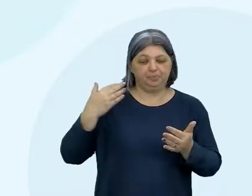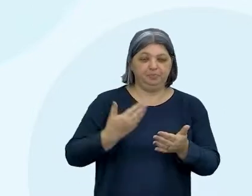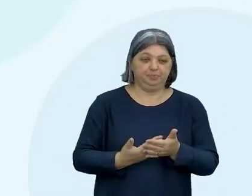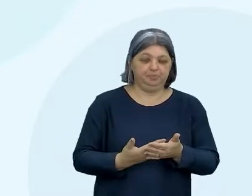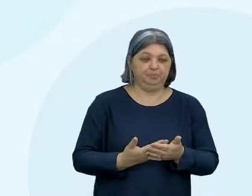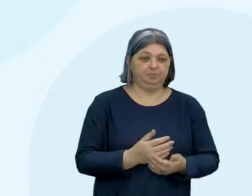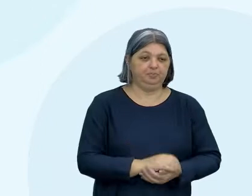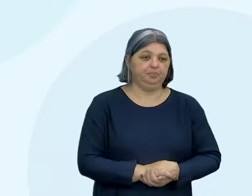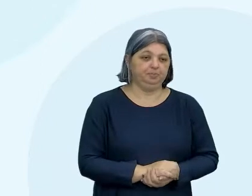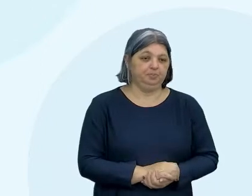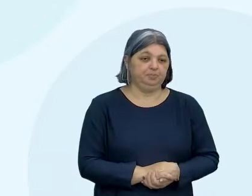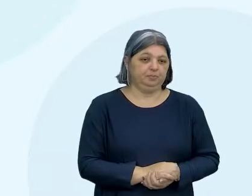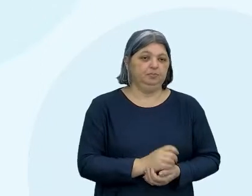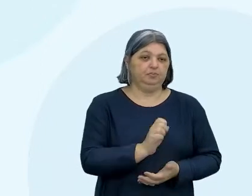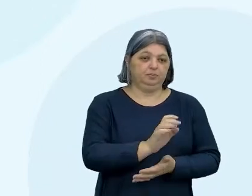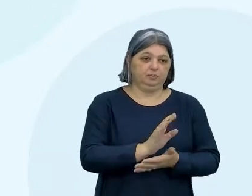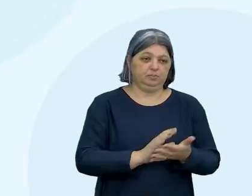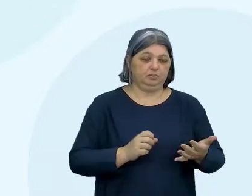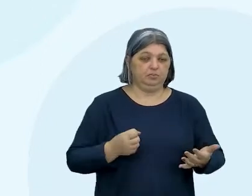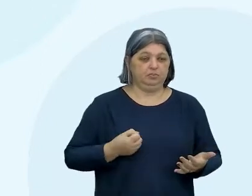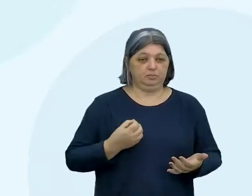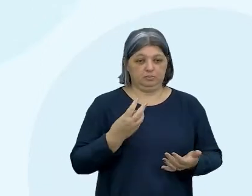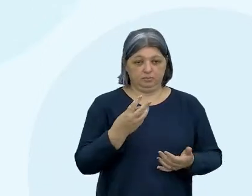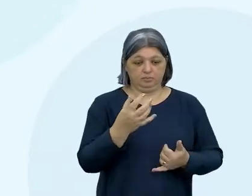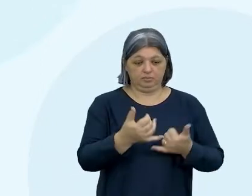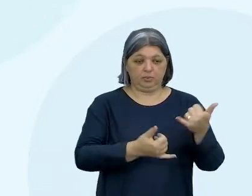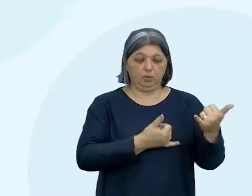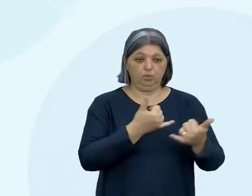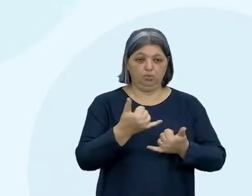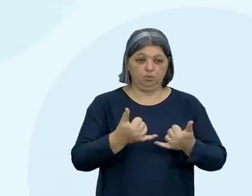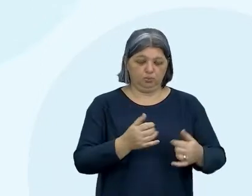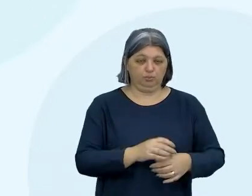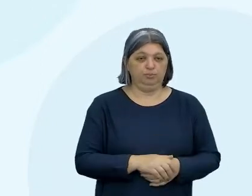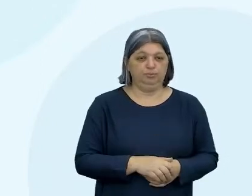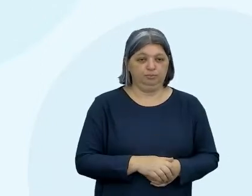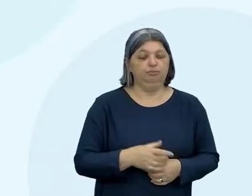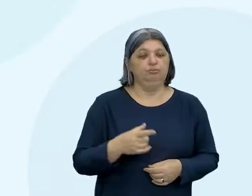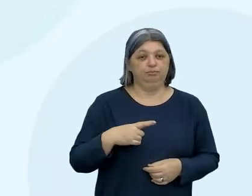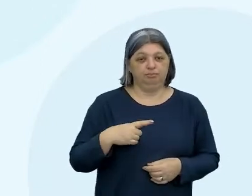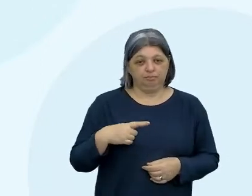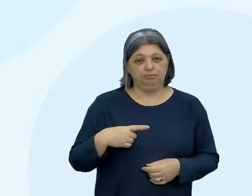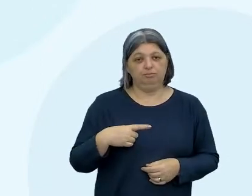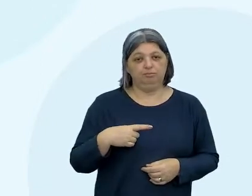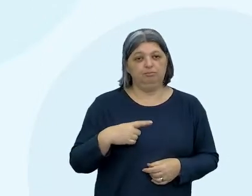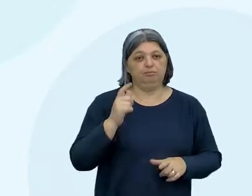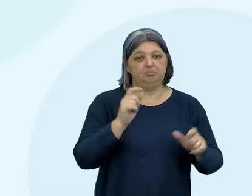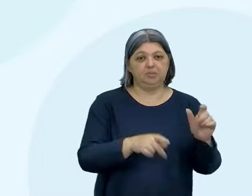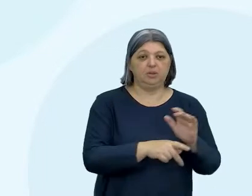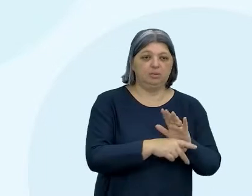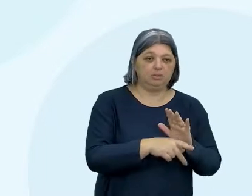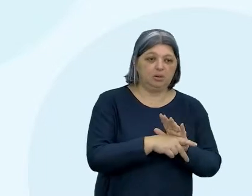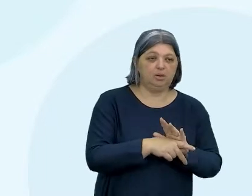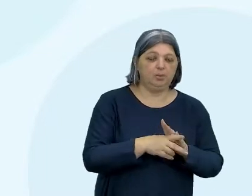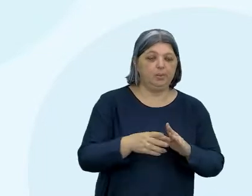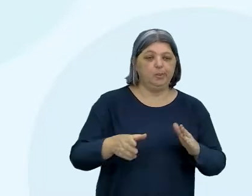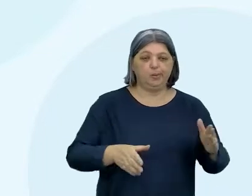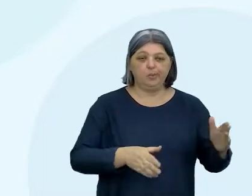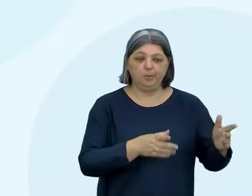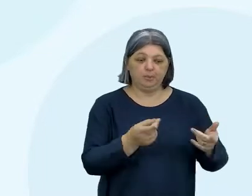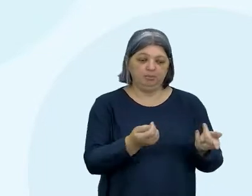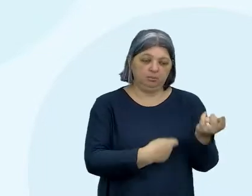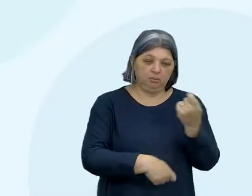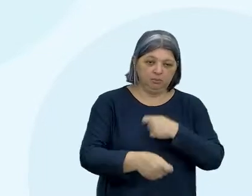deu muito certo foi a atividade 3, o jogo. O jogo teve estudante que chamou de trilha financeira.